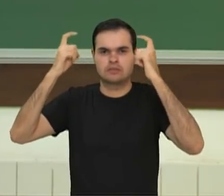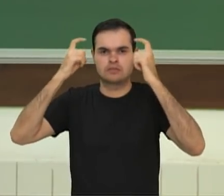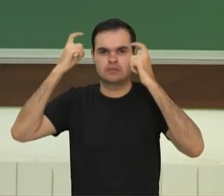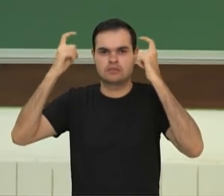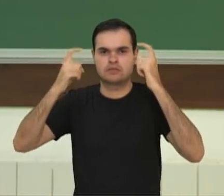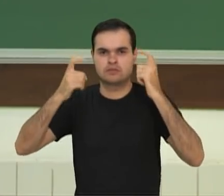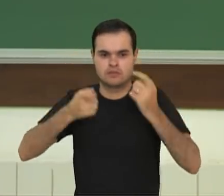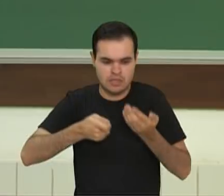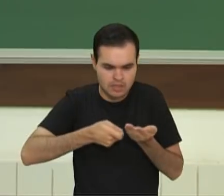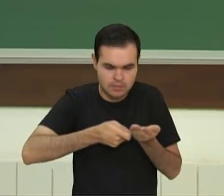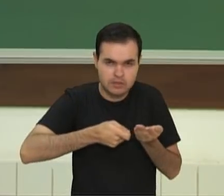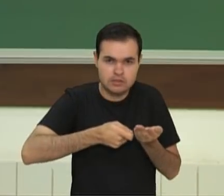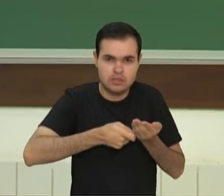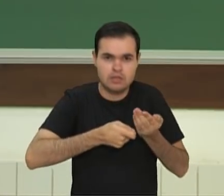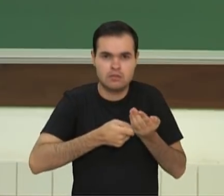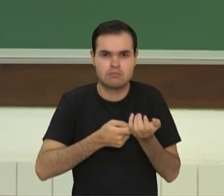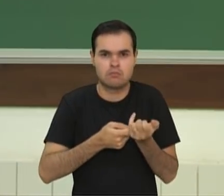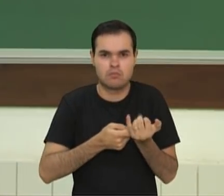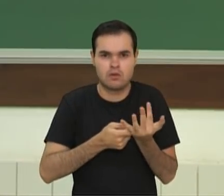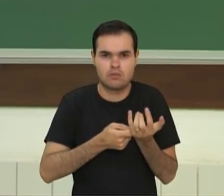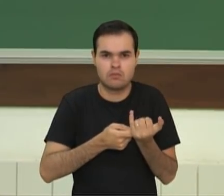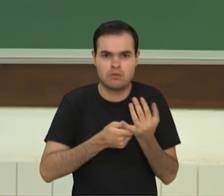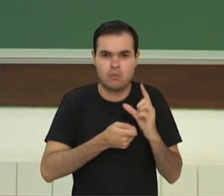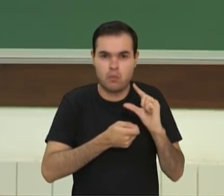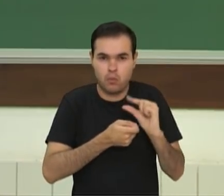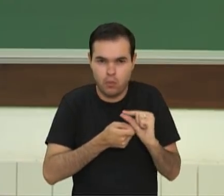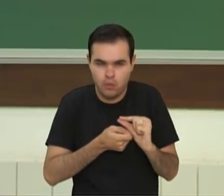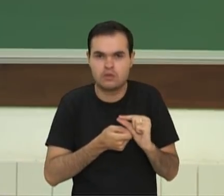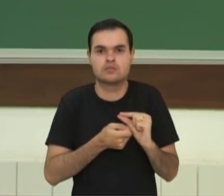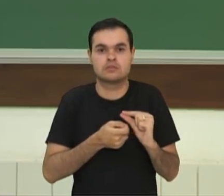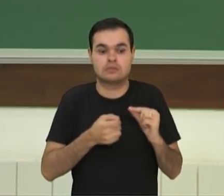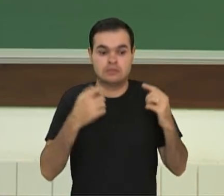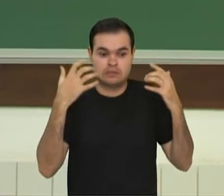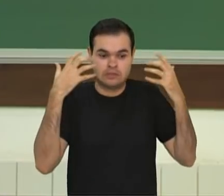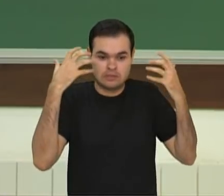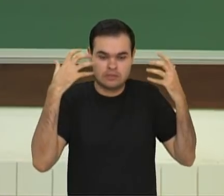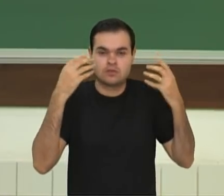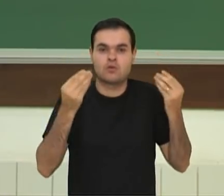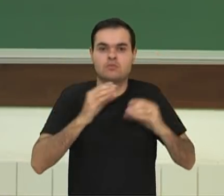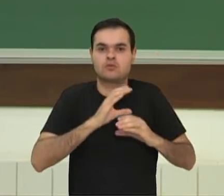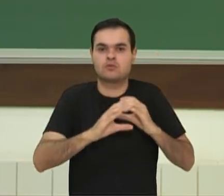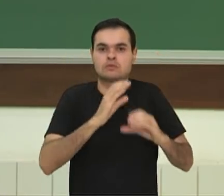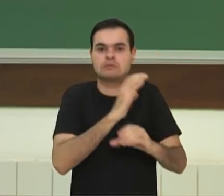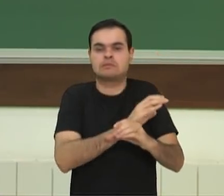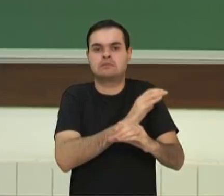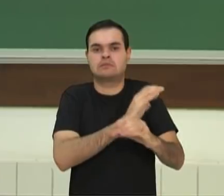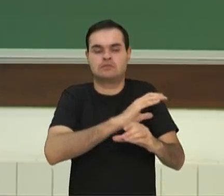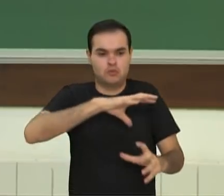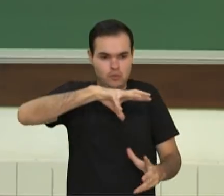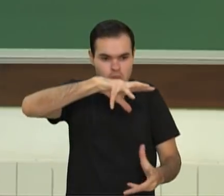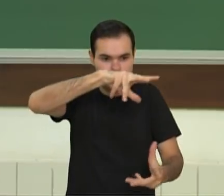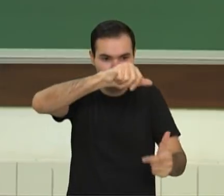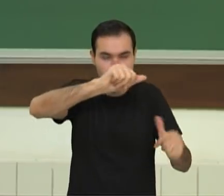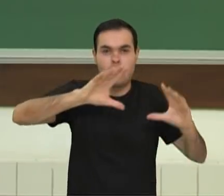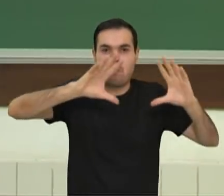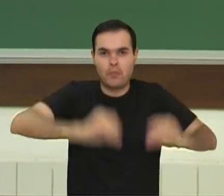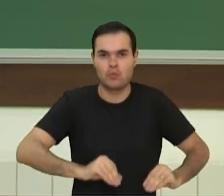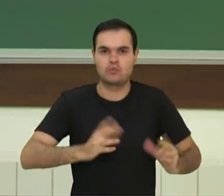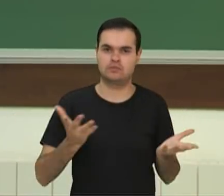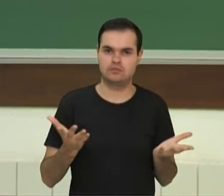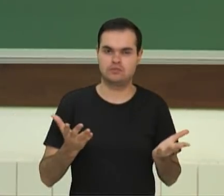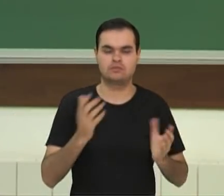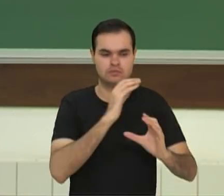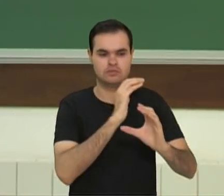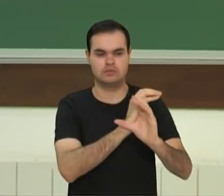bateria está acabando, a pessoa também já fica preocupada, porque ela acha que vai ficar sem comunicação com o mundo, ela vai deixar de se comunicar com